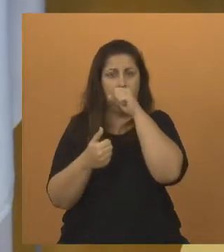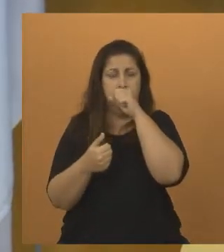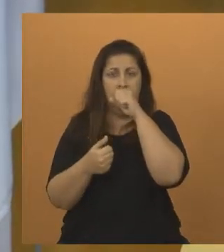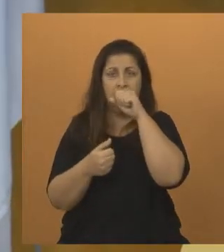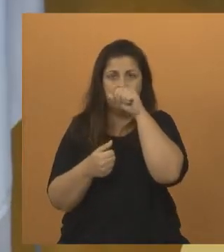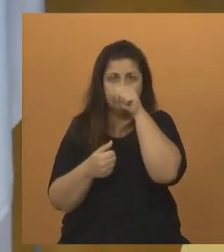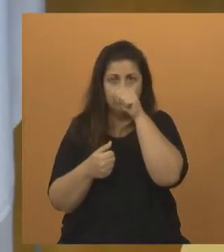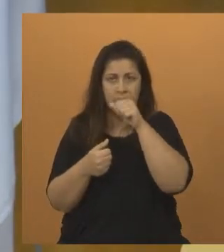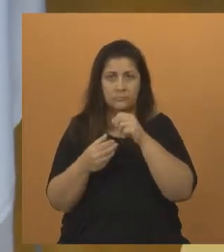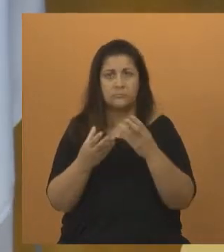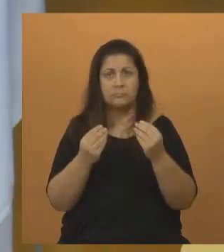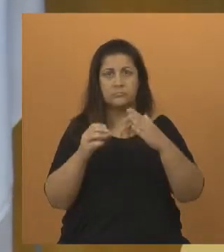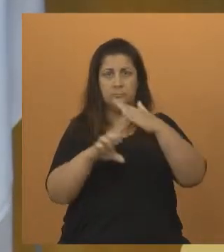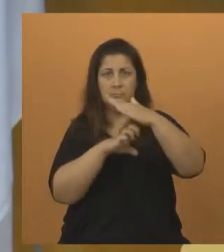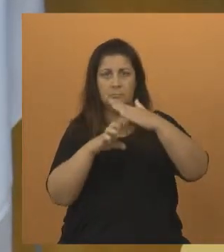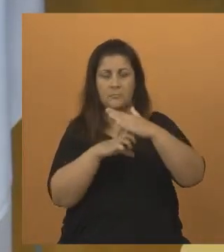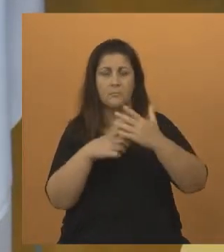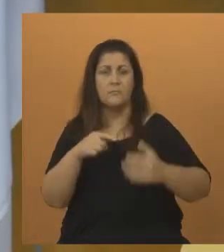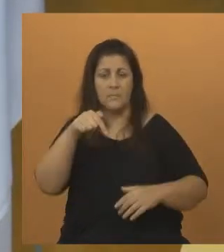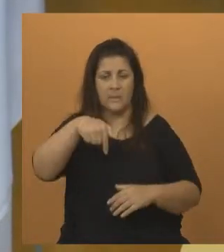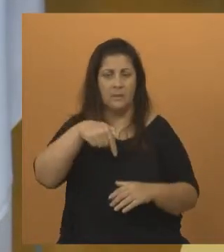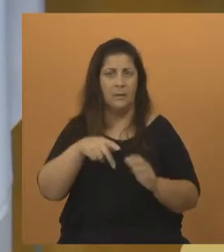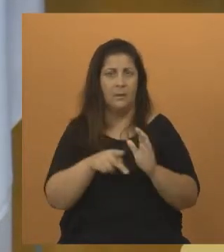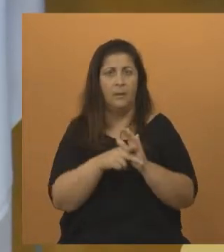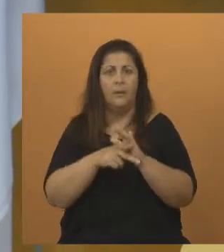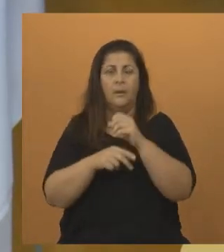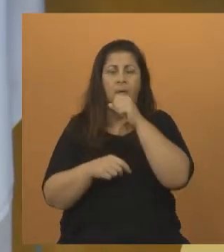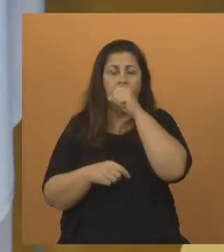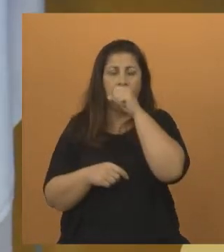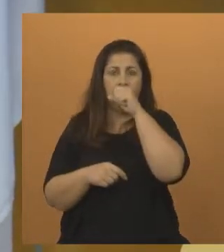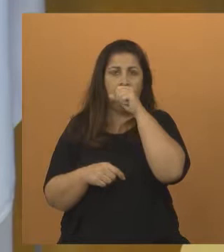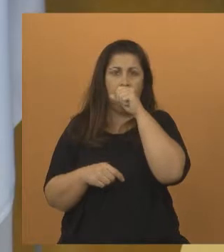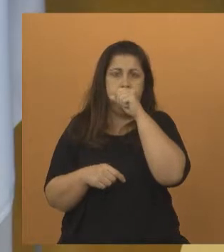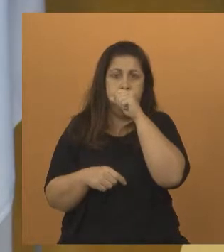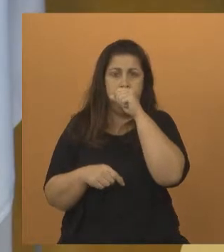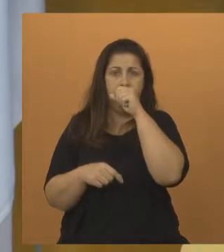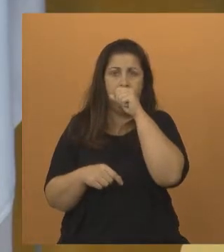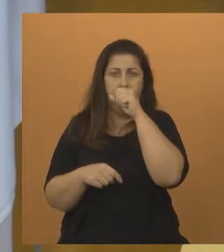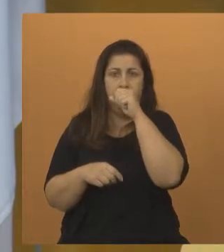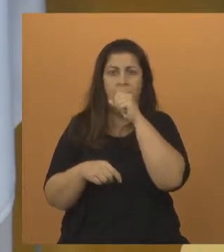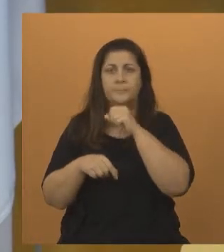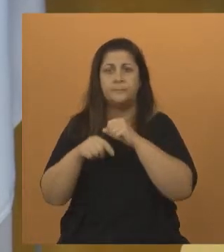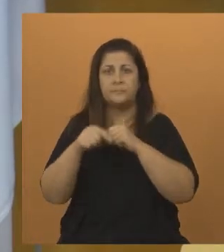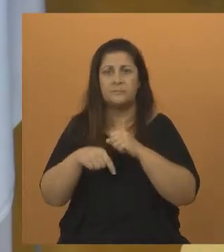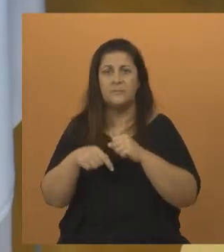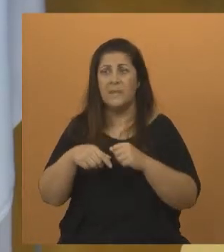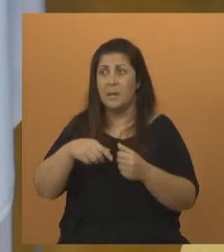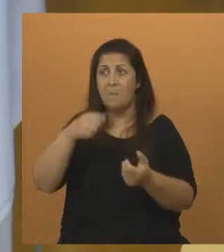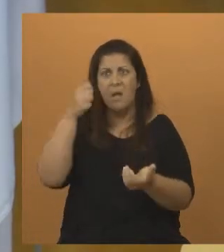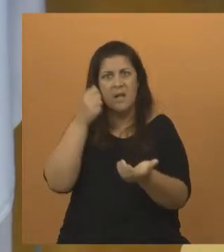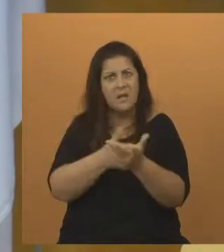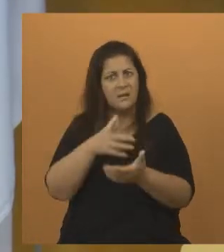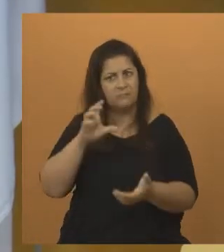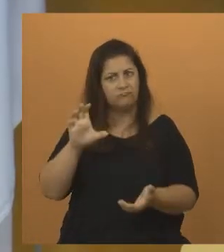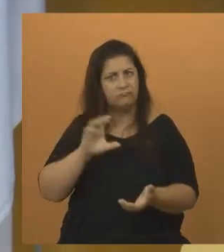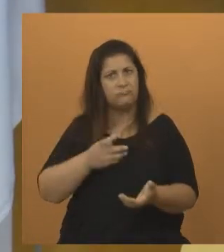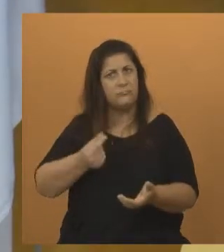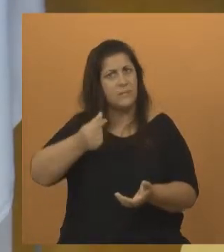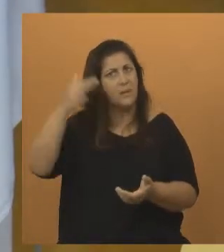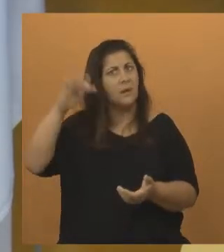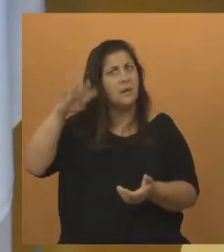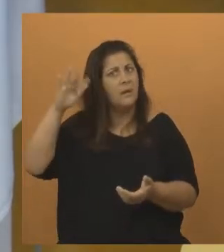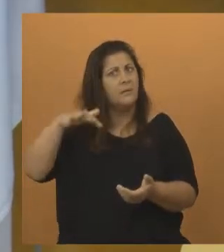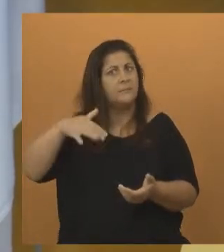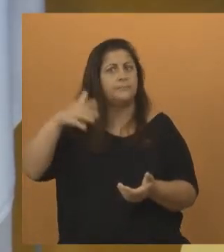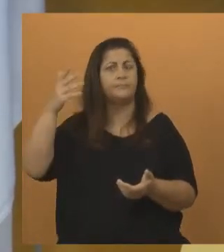empresas, micros empresas, que é instalado aqui em Jacareí, que era uma alíquota mais alta do que São José dos Campos, e com isso